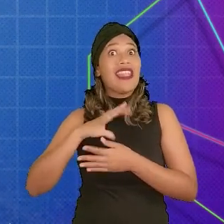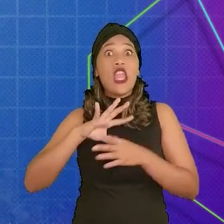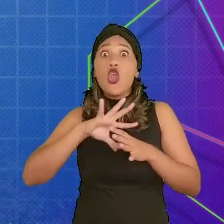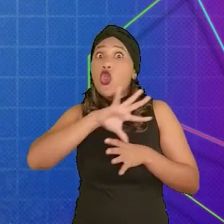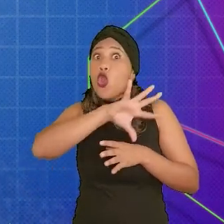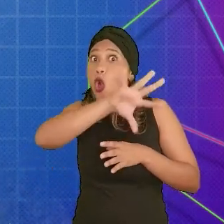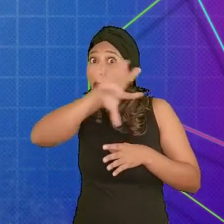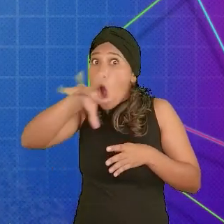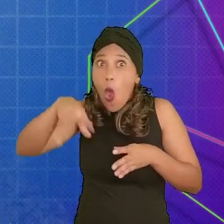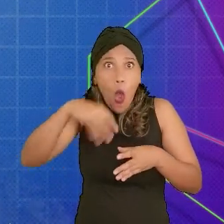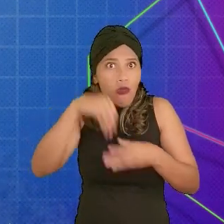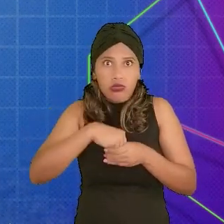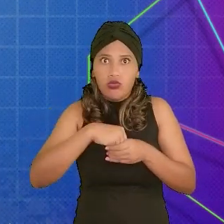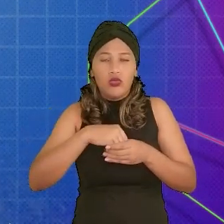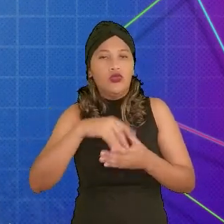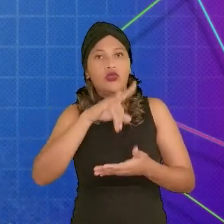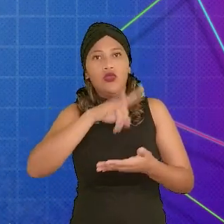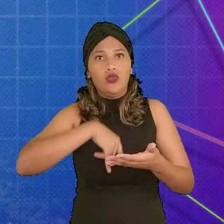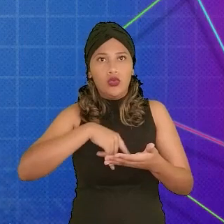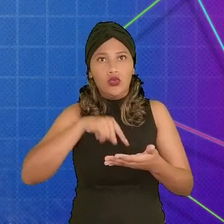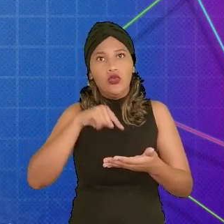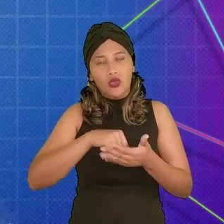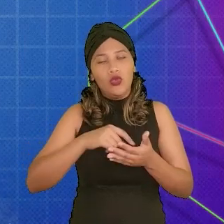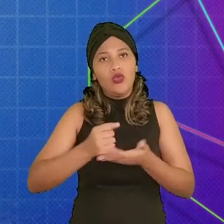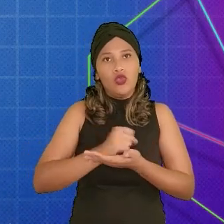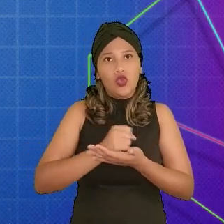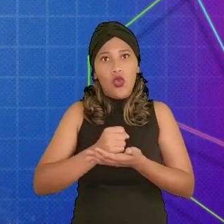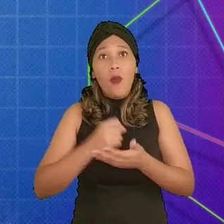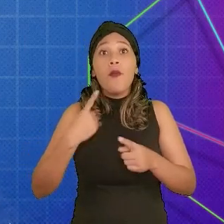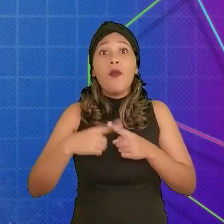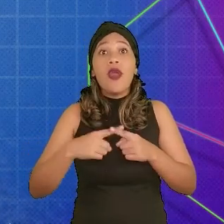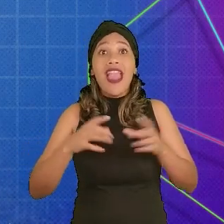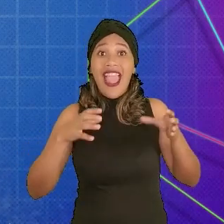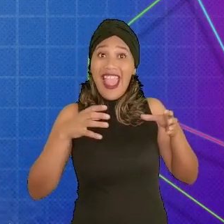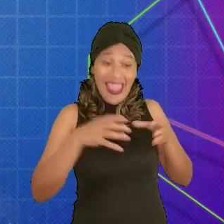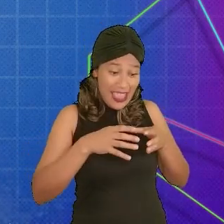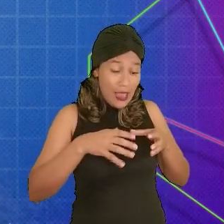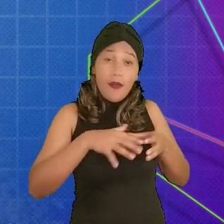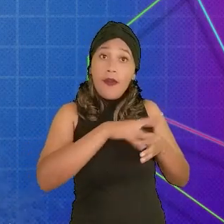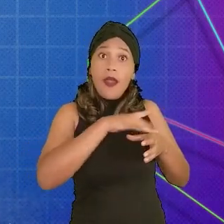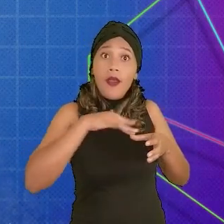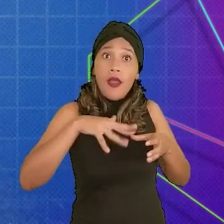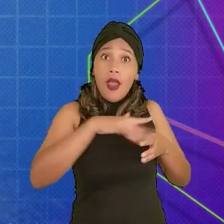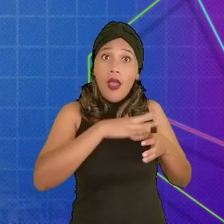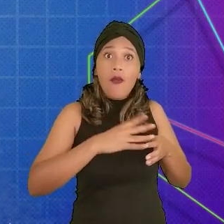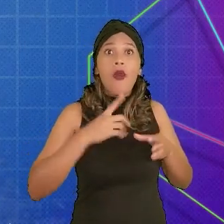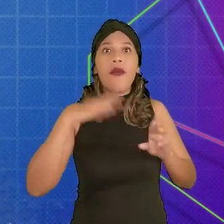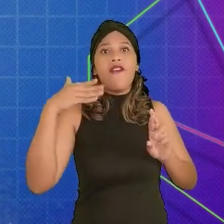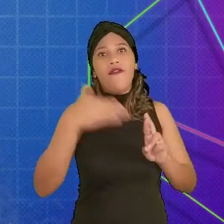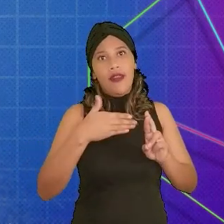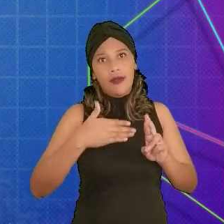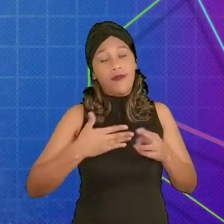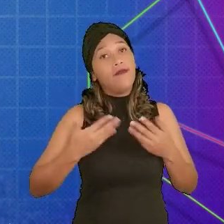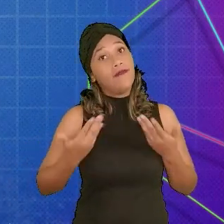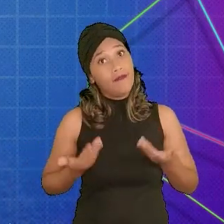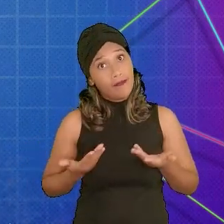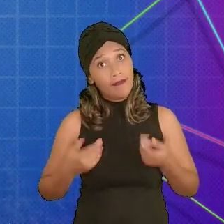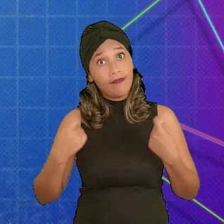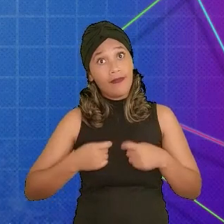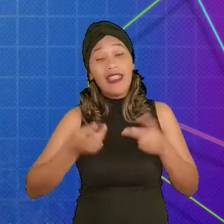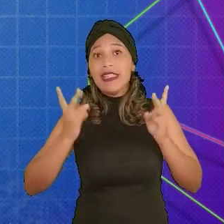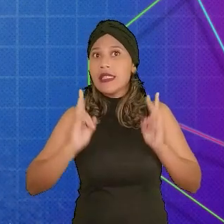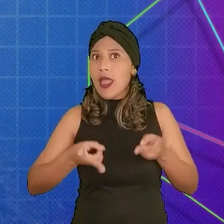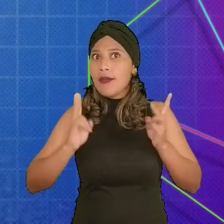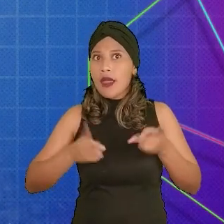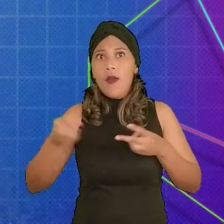do jogo. Ele é muito importante porque o time todo usará como referência durante a produção do jogo. Então, deve